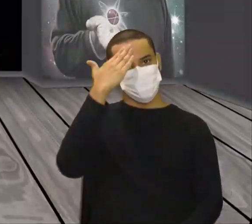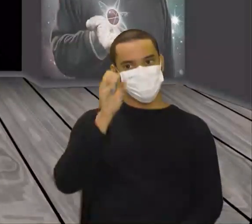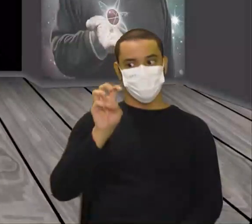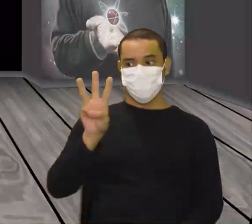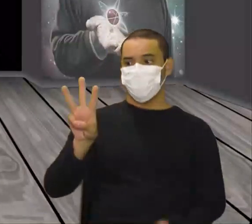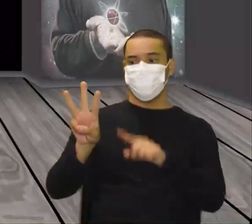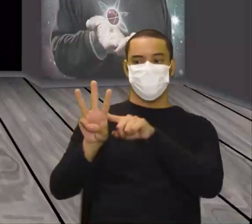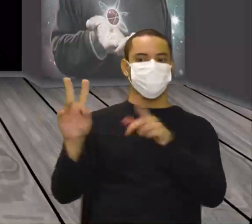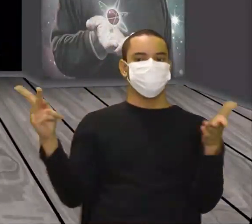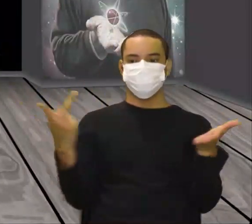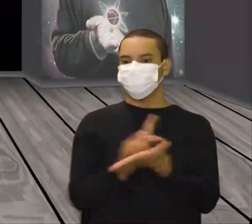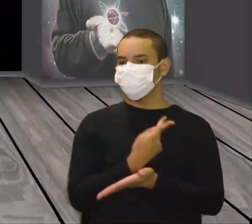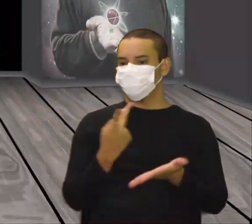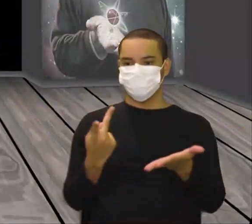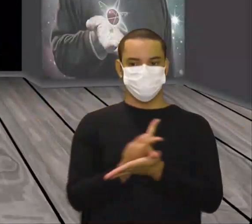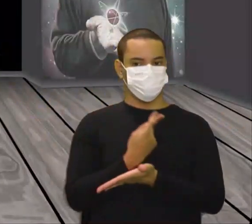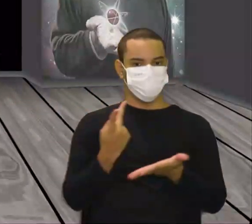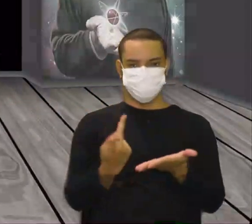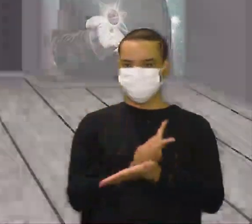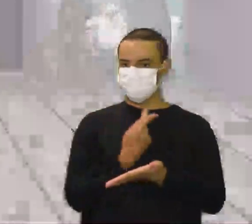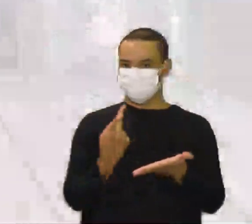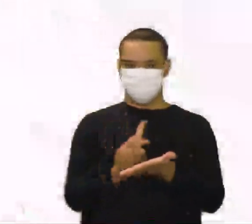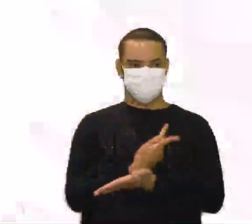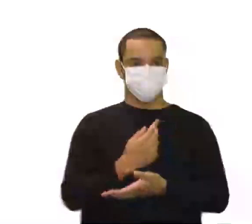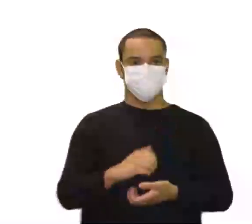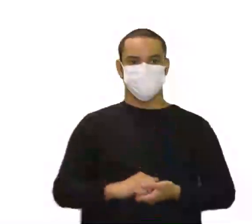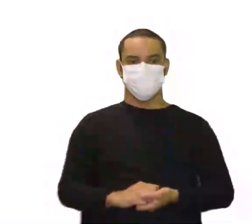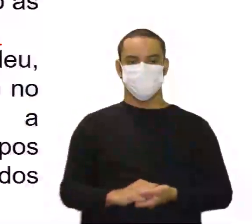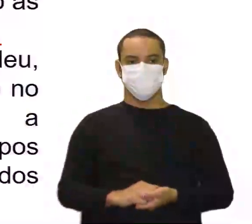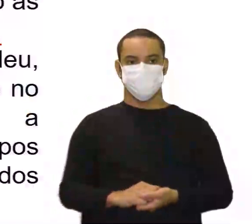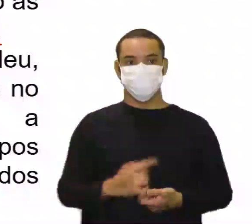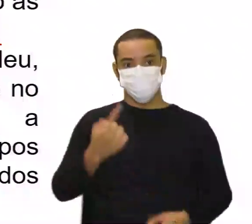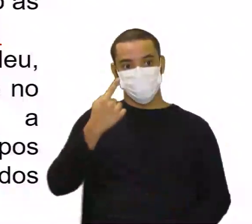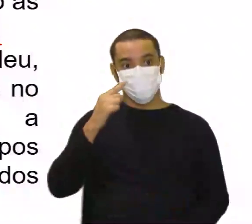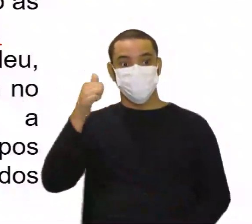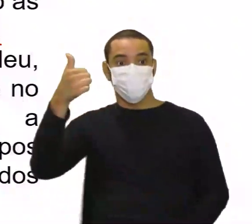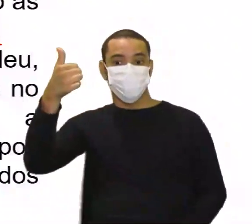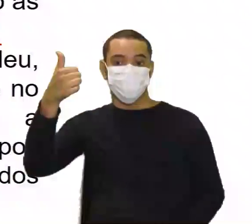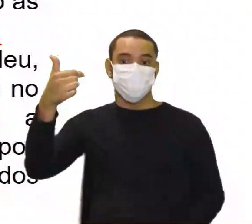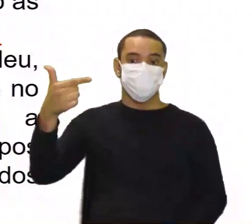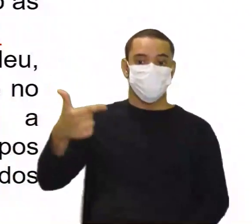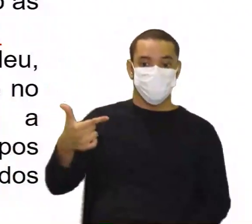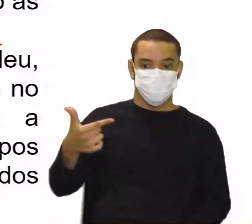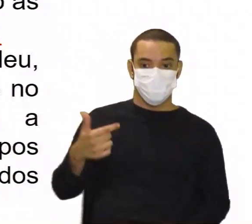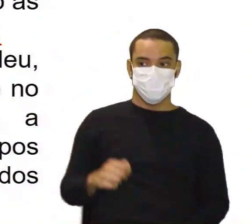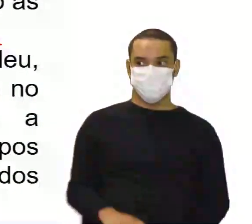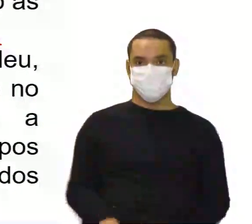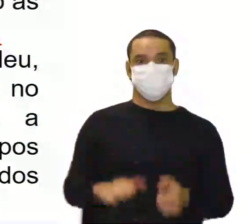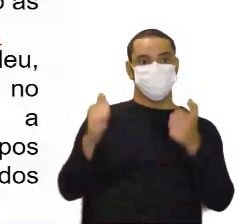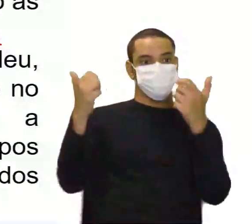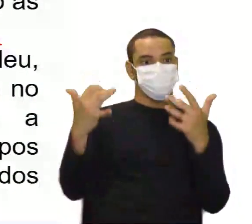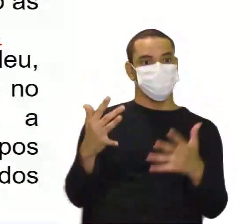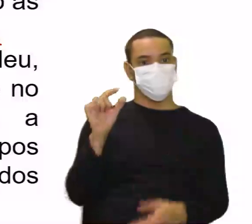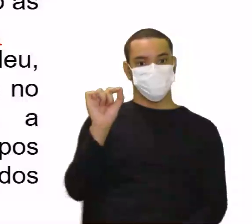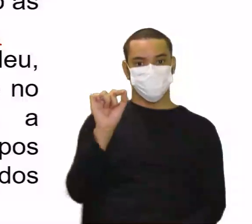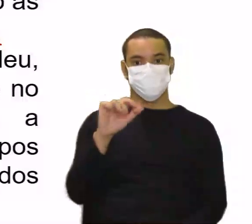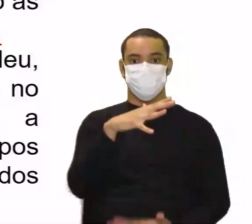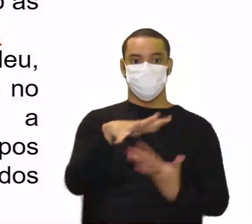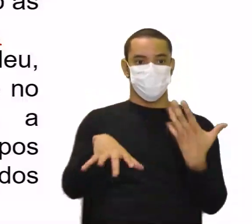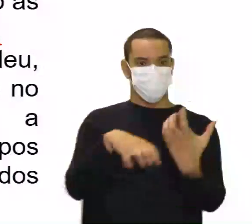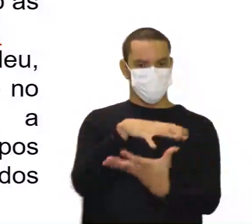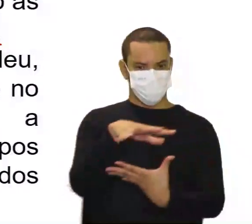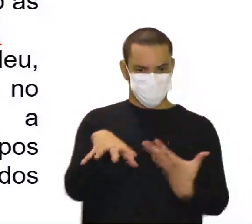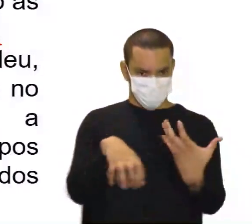está errada, né? Então, vamos voltar lá? Só dar uma olhadinha na 1 e na 2, ó. Então, tá falando aí da